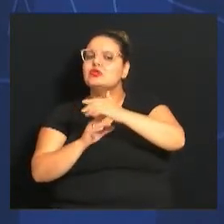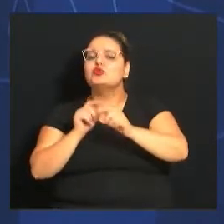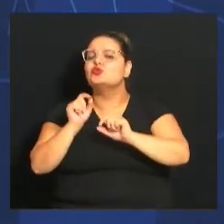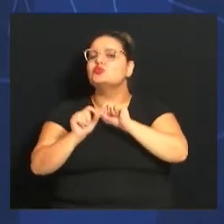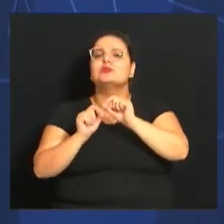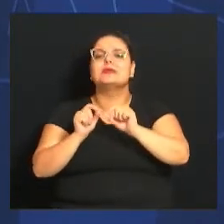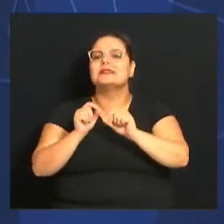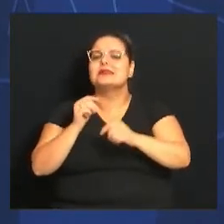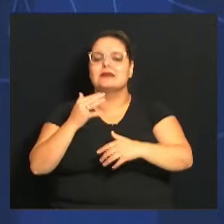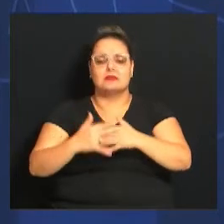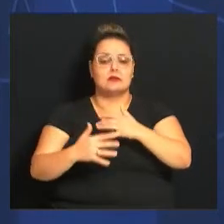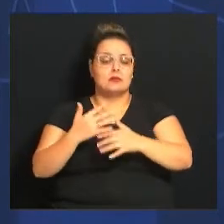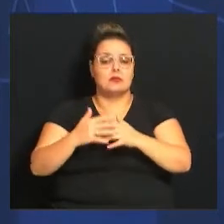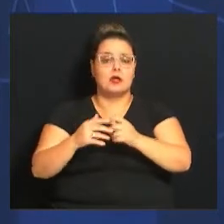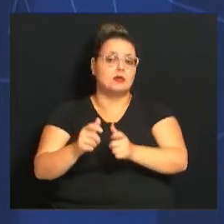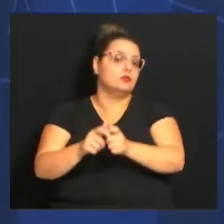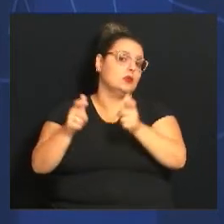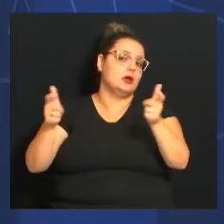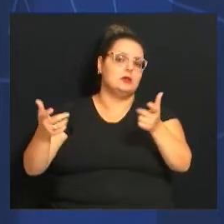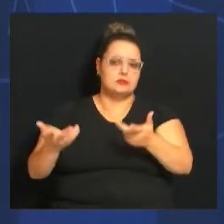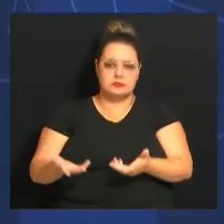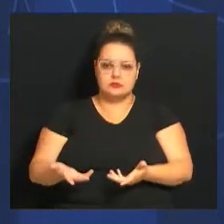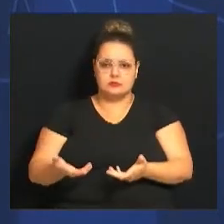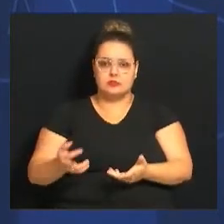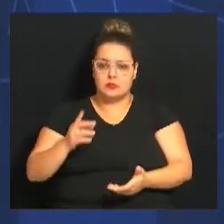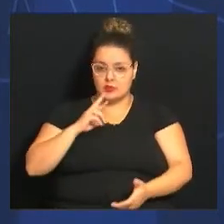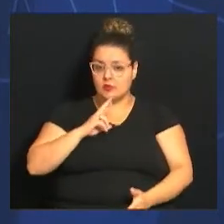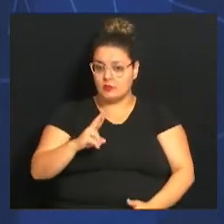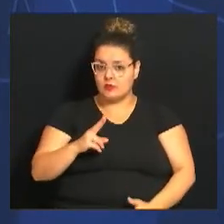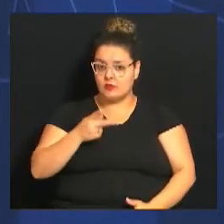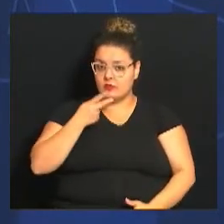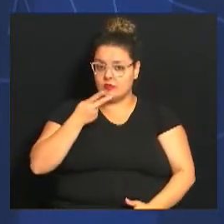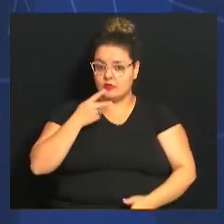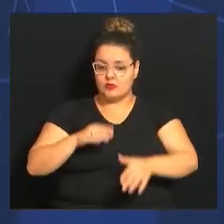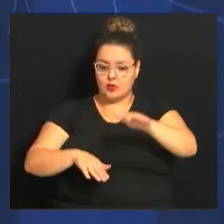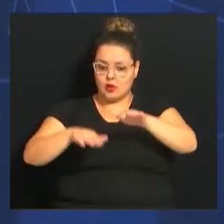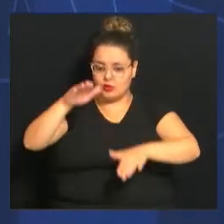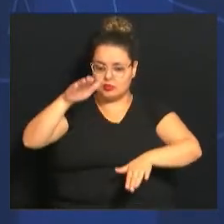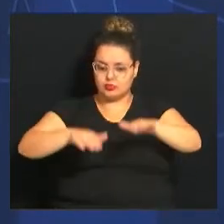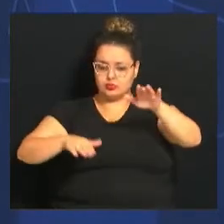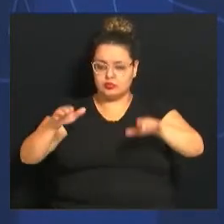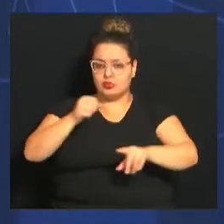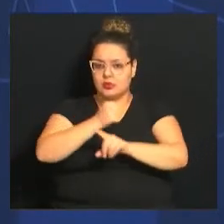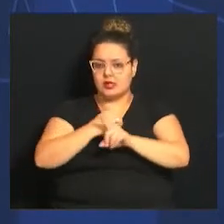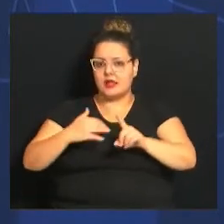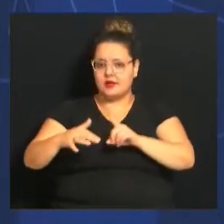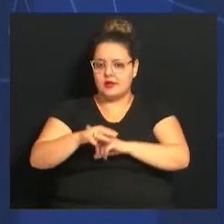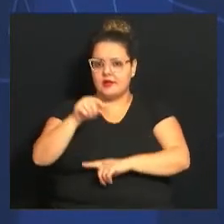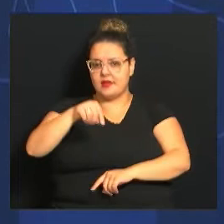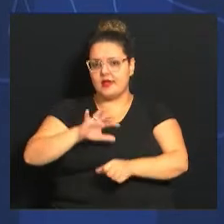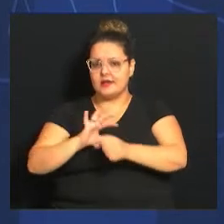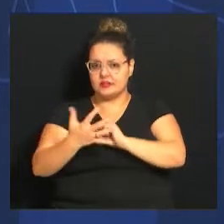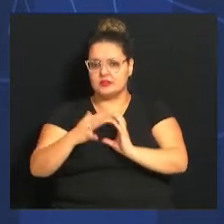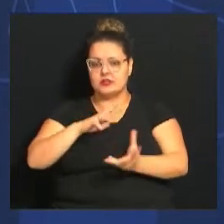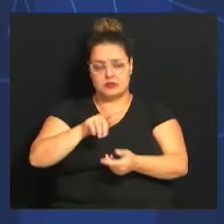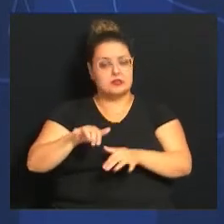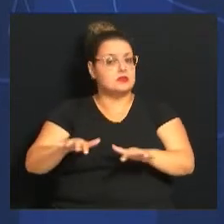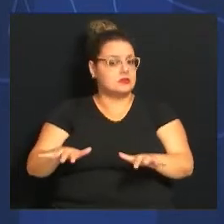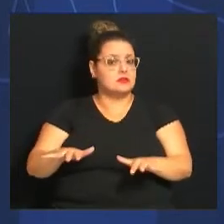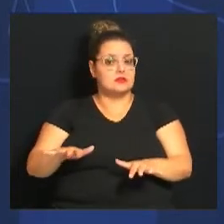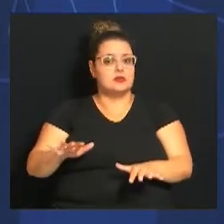Numa resposta que você me deu anteriormente, você falou sobre a desigualdade social. E essa pandemia da Covid-19, eu acho que